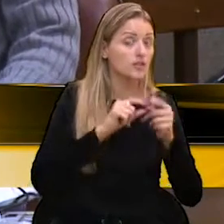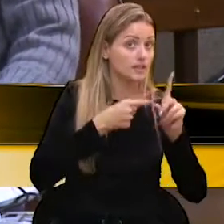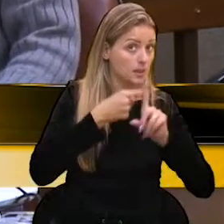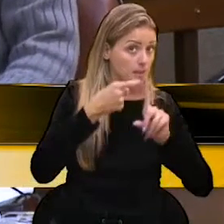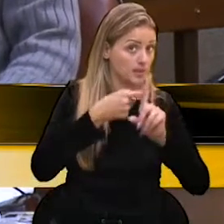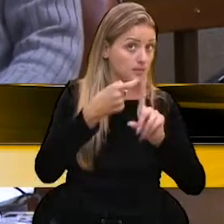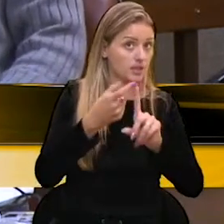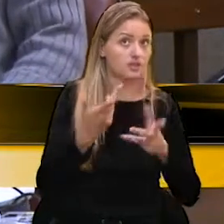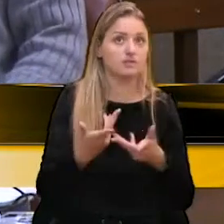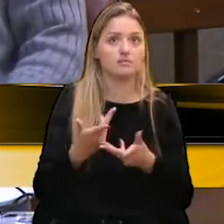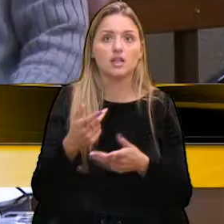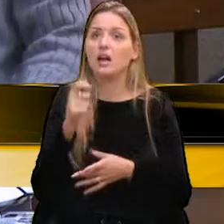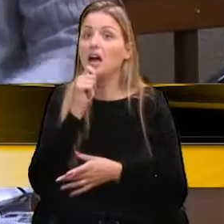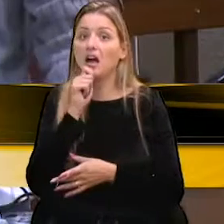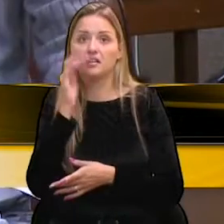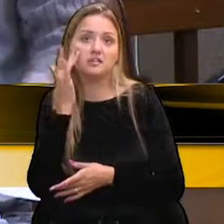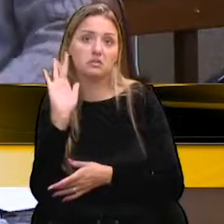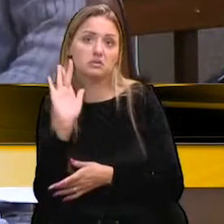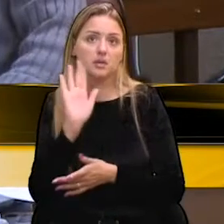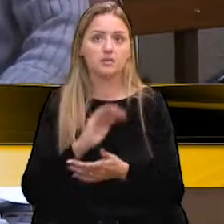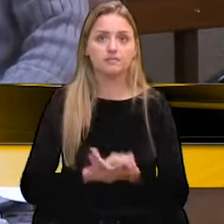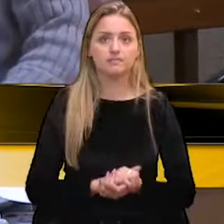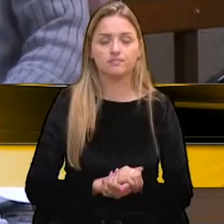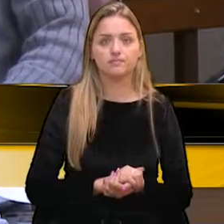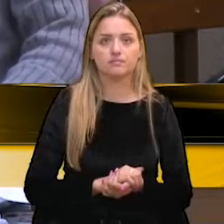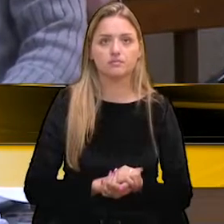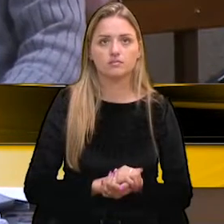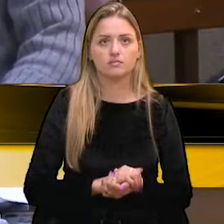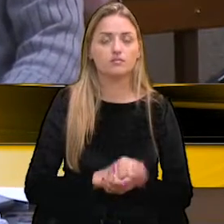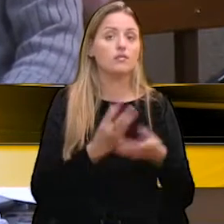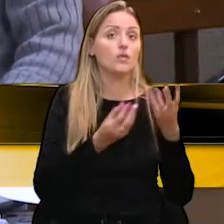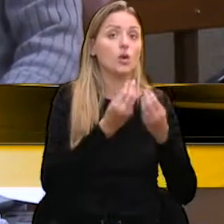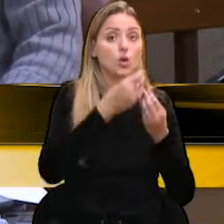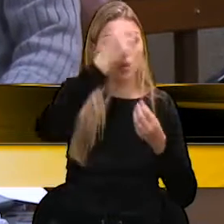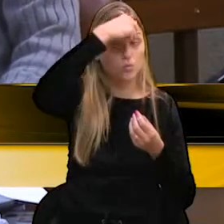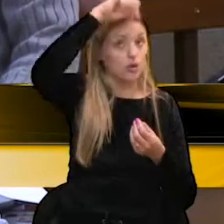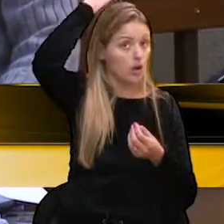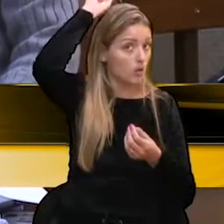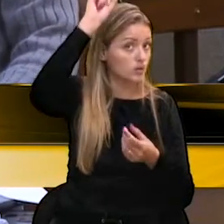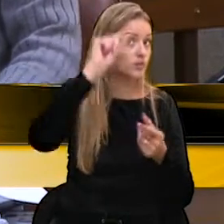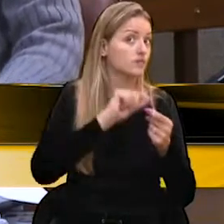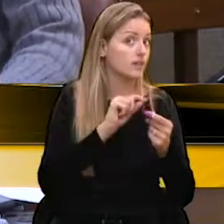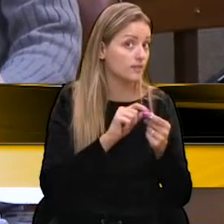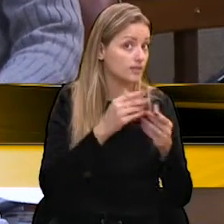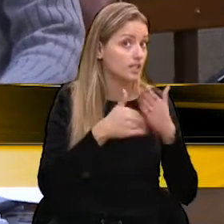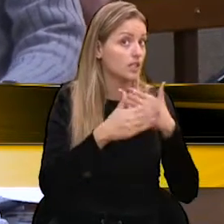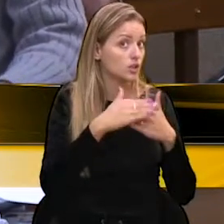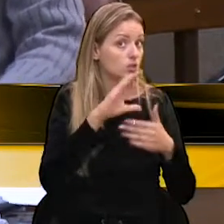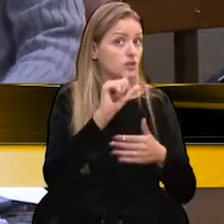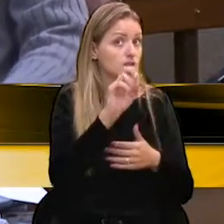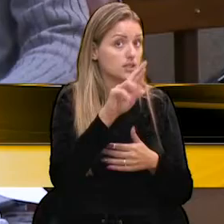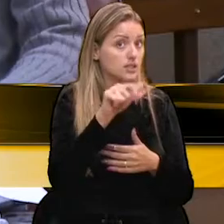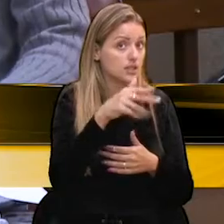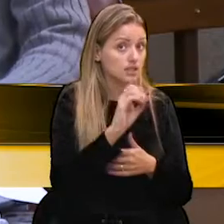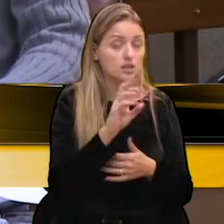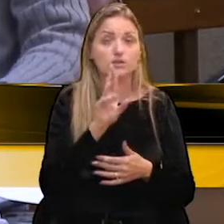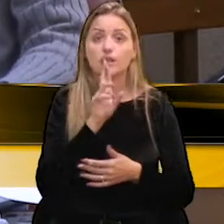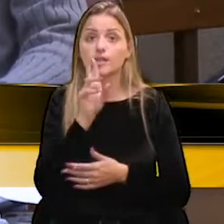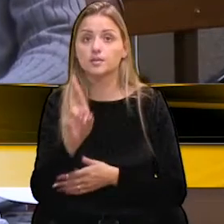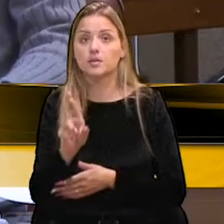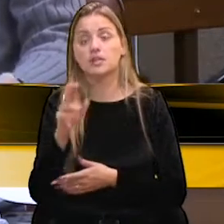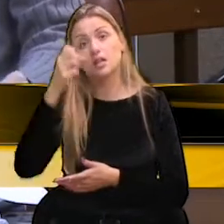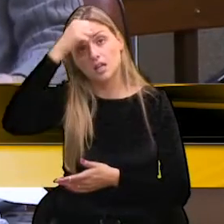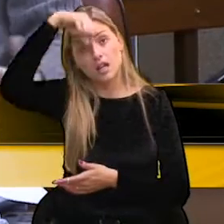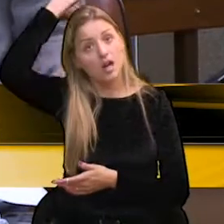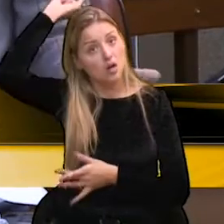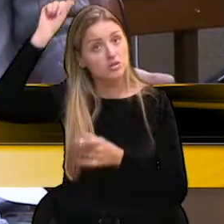mês? Esse número está sendo avaliado. Como a UCS suprirá a necessidade referente ao número de castrações? A